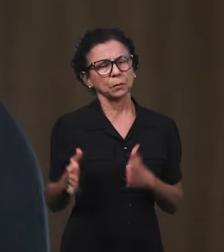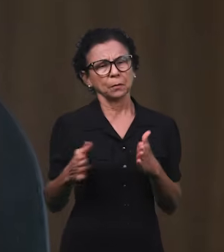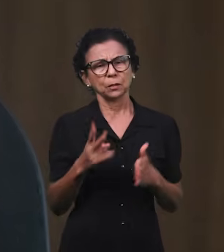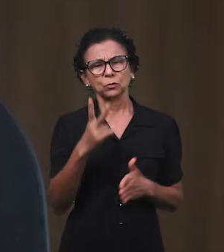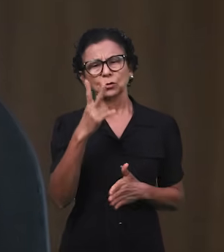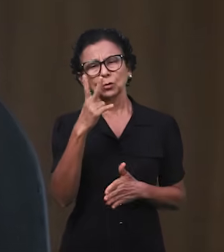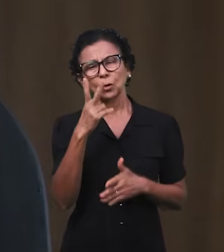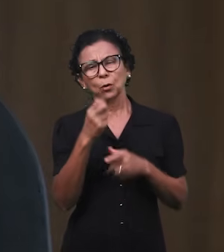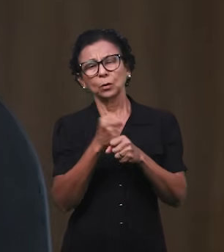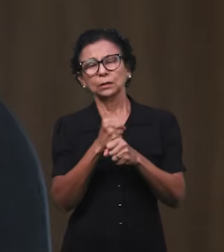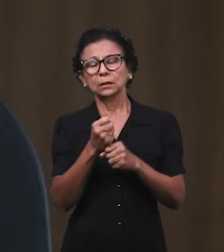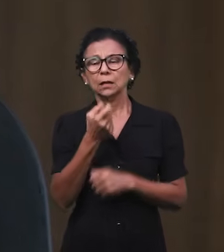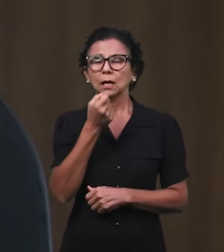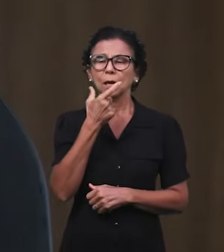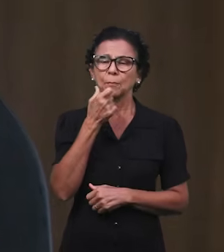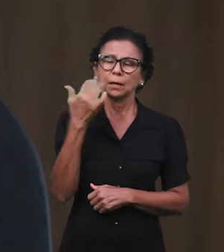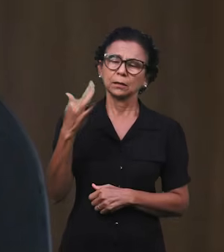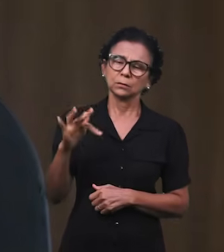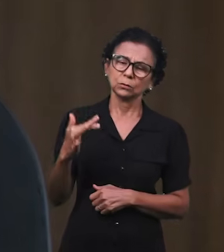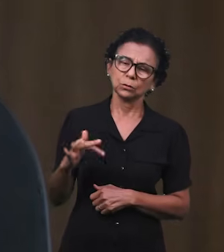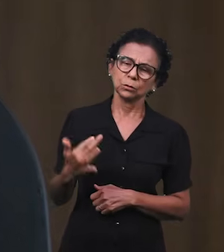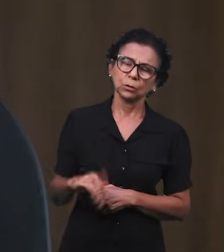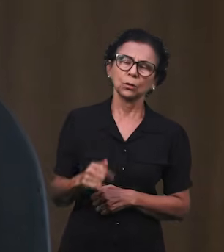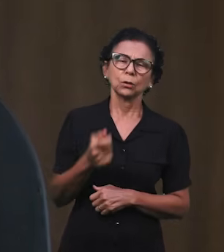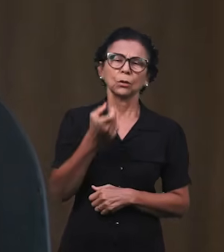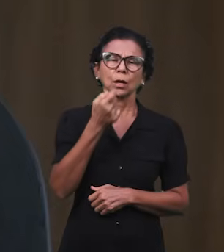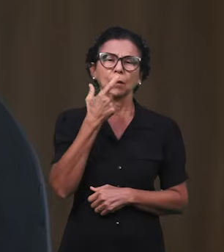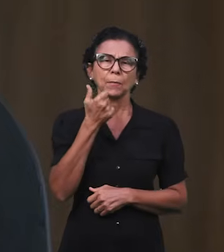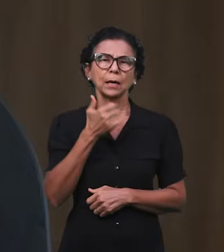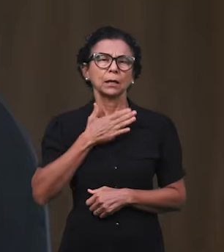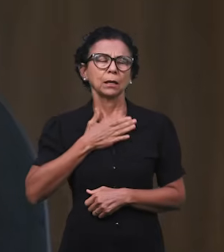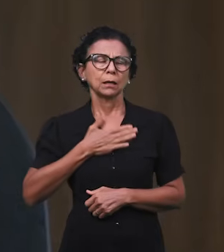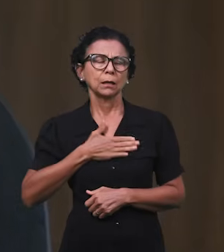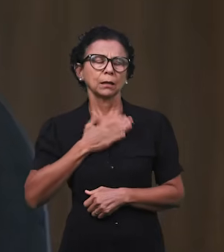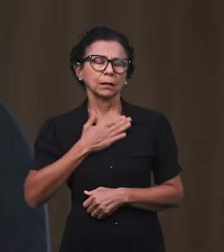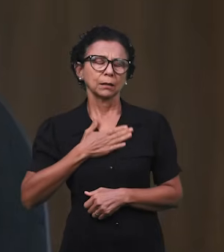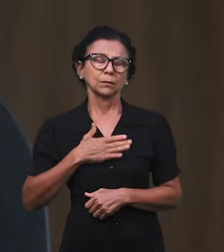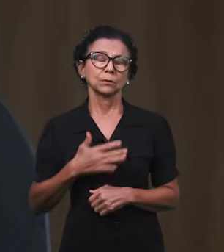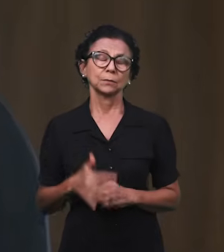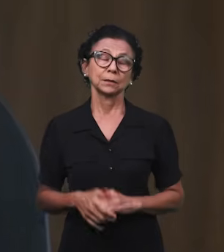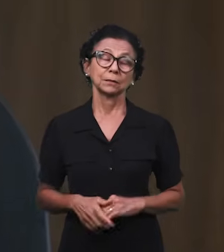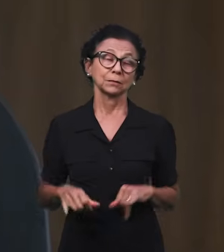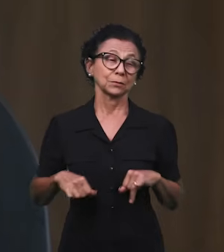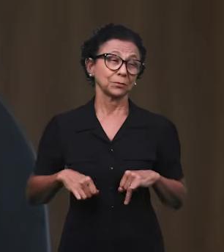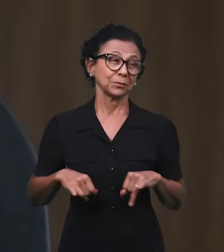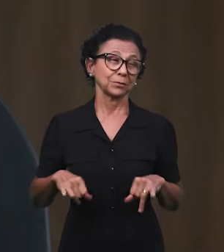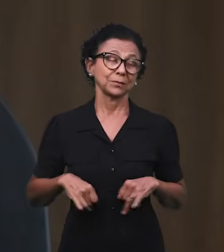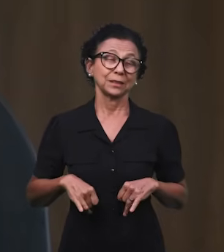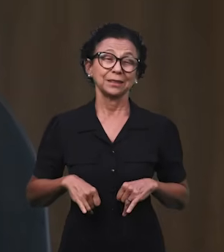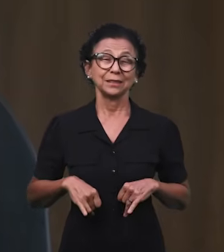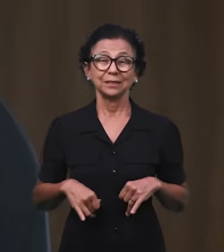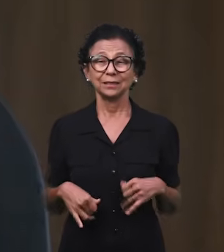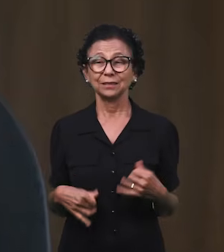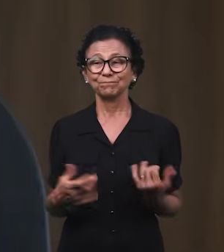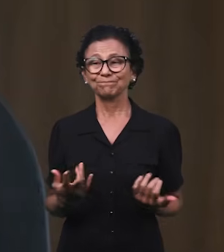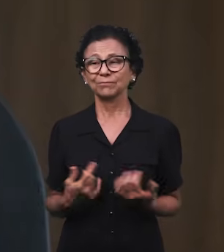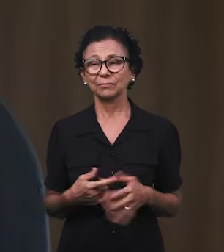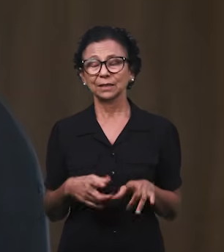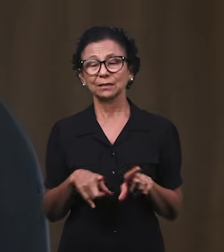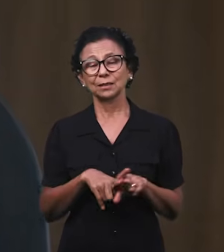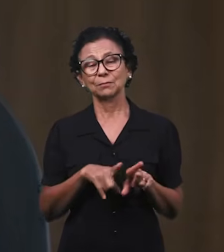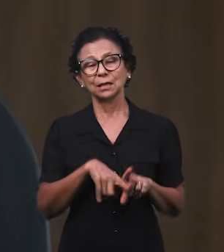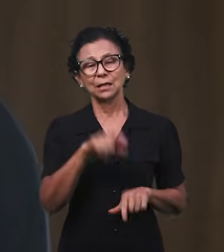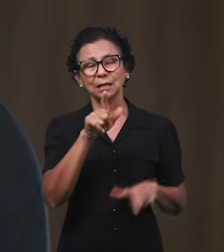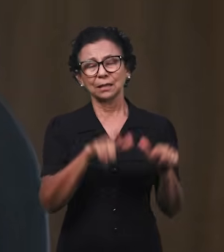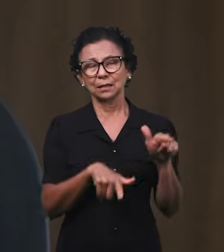um tranquilizante, era remédio para dor, sofria muito com isso. E com isso você sofre também na questão